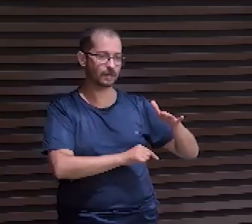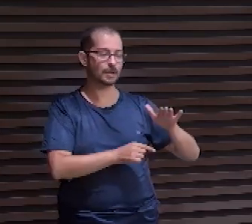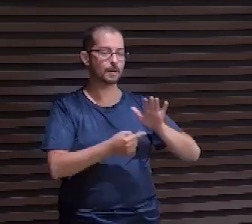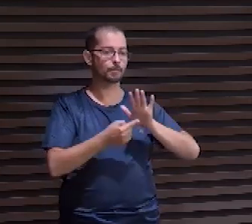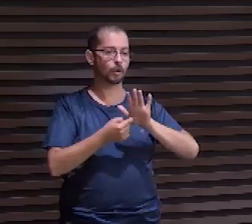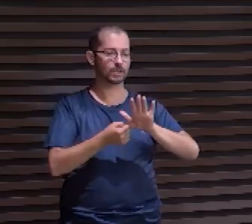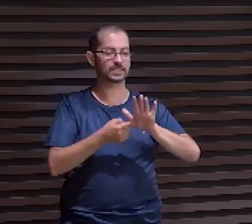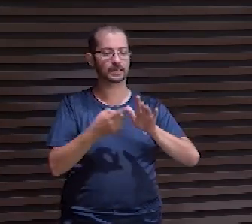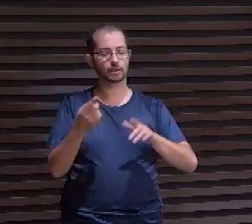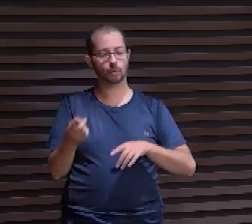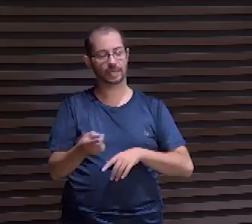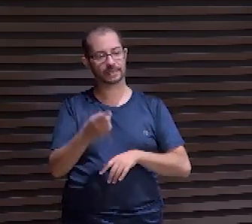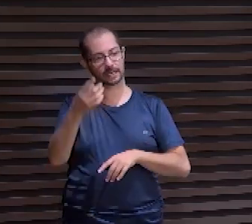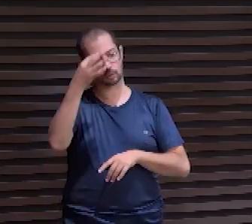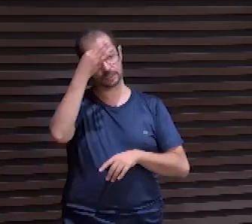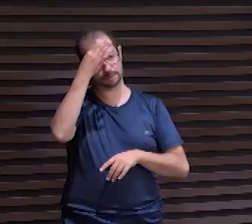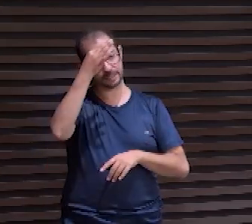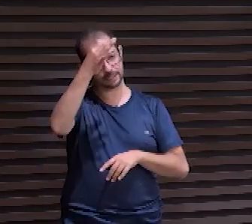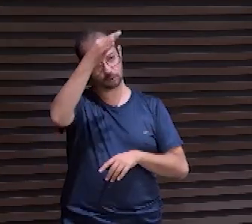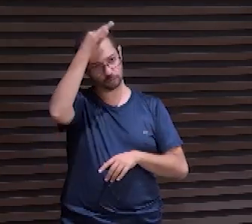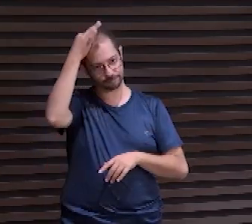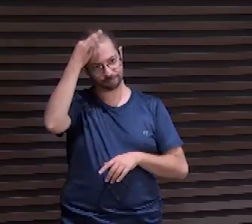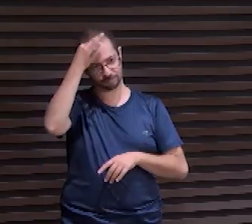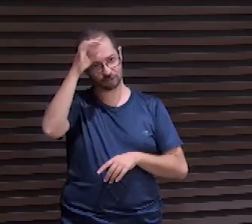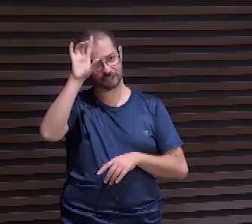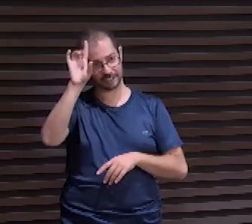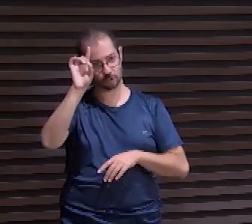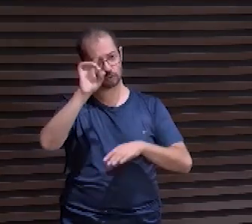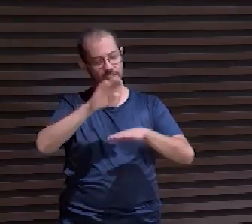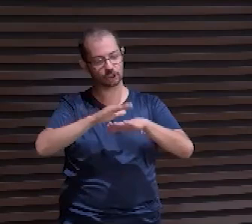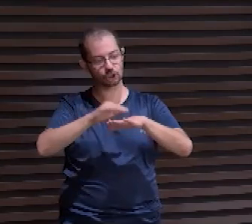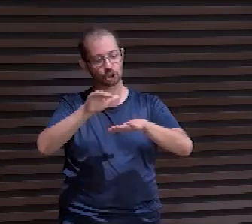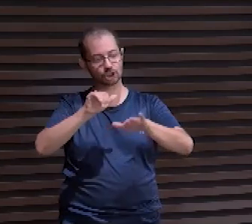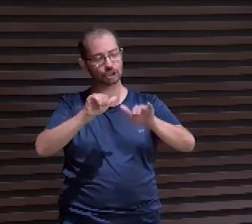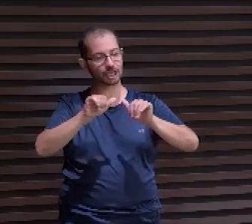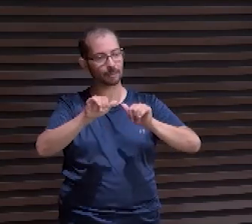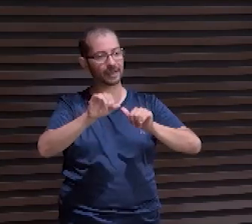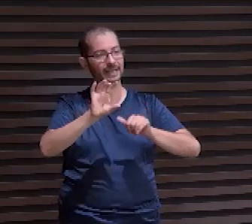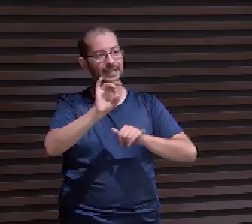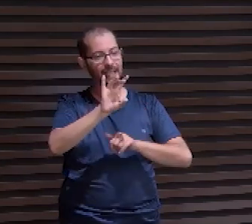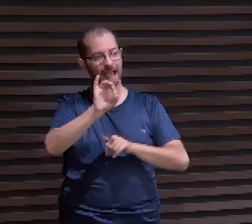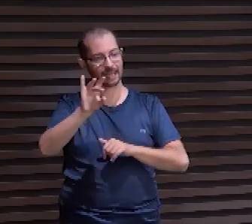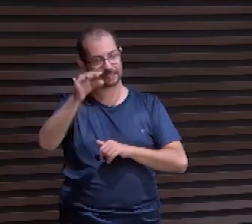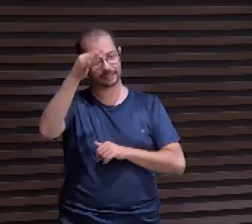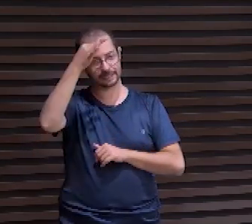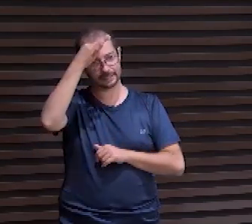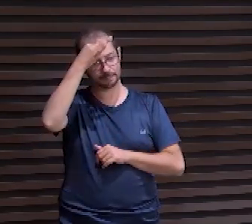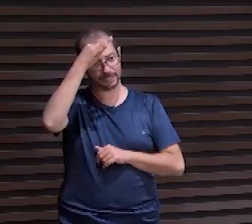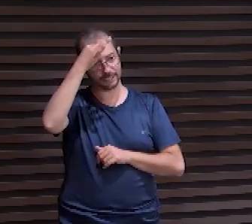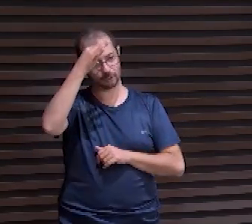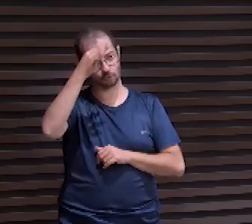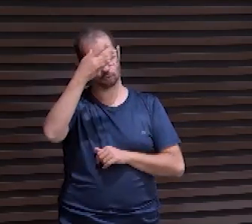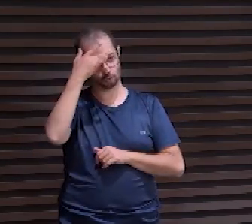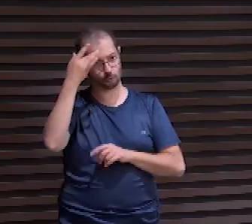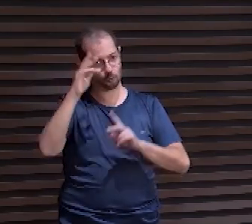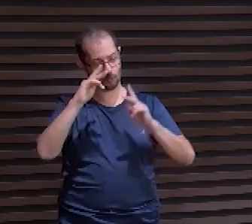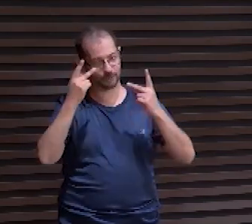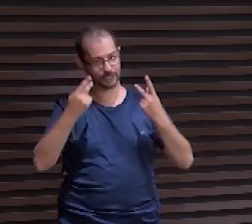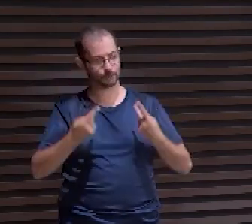Deus chama cada espírito humano. Essa é uma versão de uma interpretação hebraica.